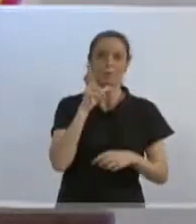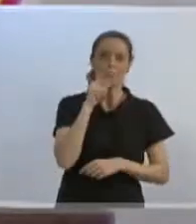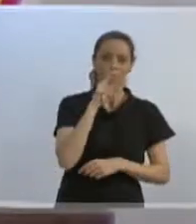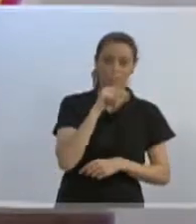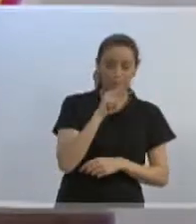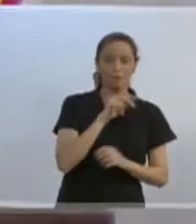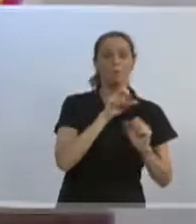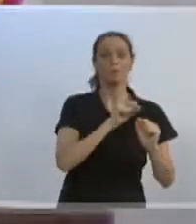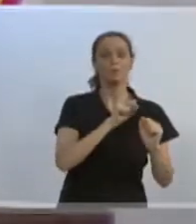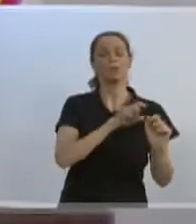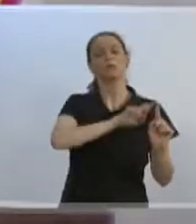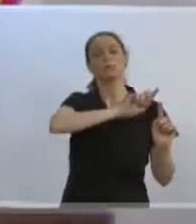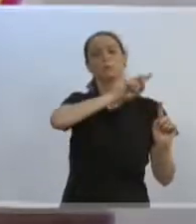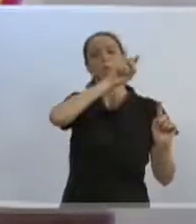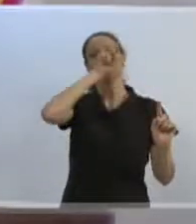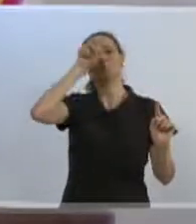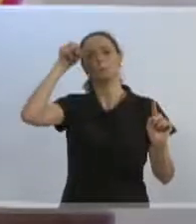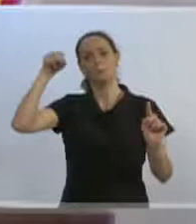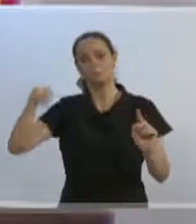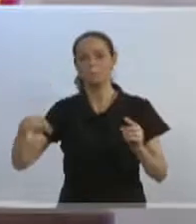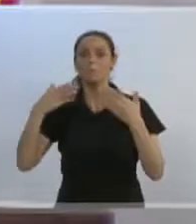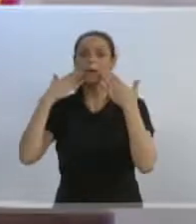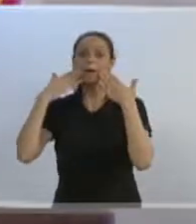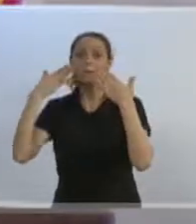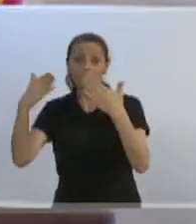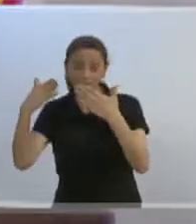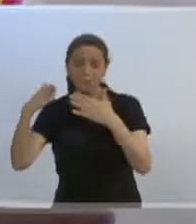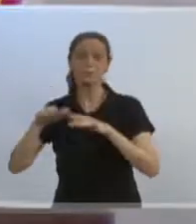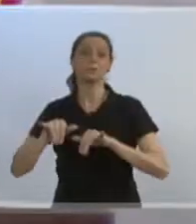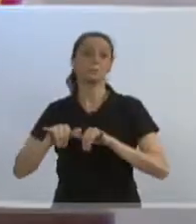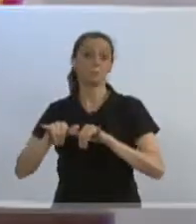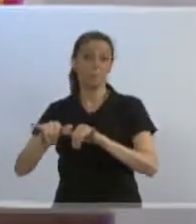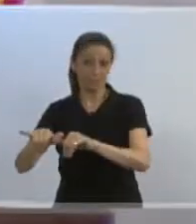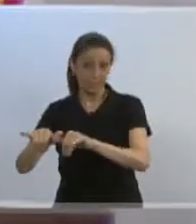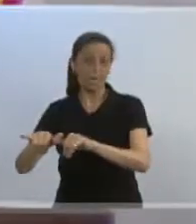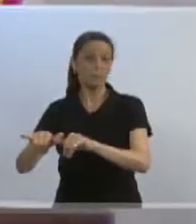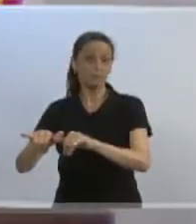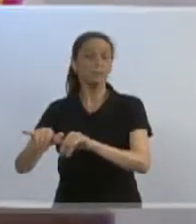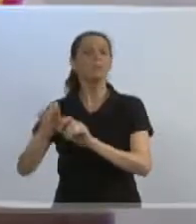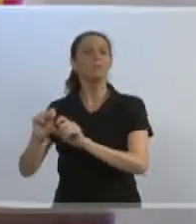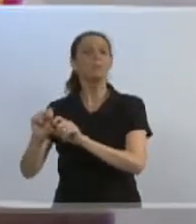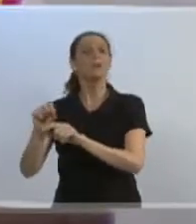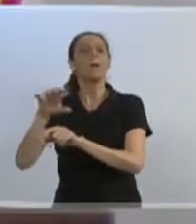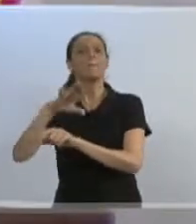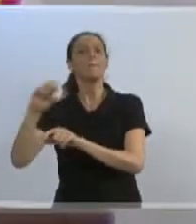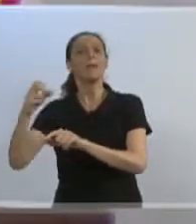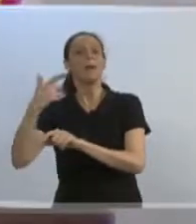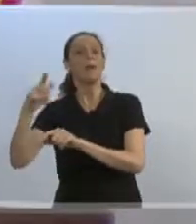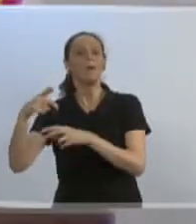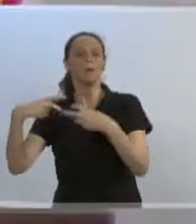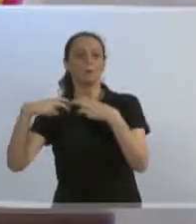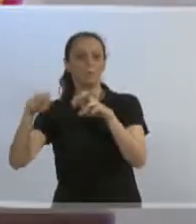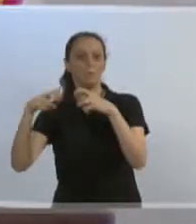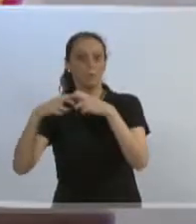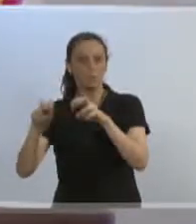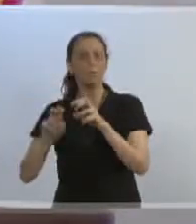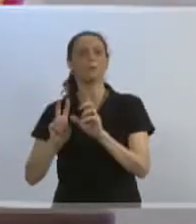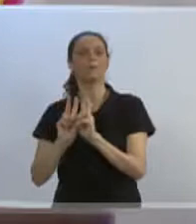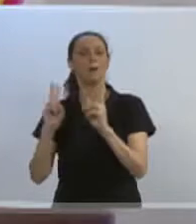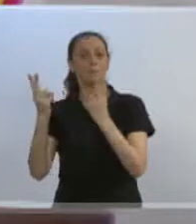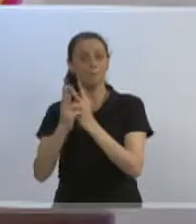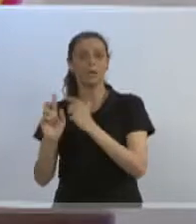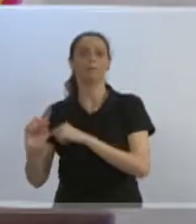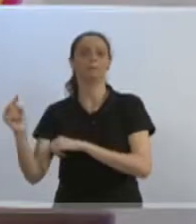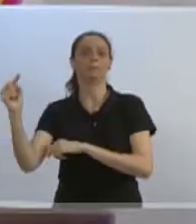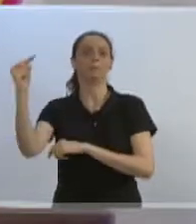último ponto da rua General Osório, em frente ao supermercado Prozit, caminhar alguns metros e pegar a linha 31, velha via Rua dos Caçadores. Na Rua dos Caçadores,